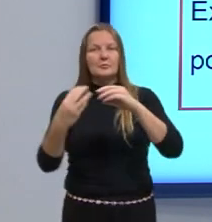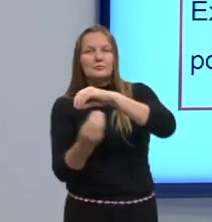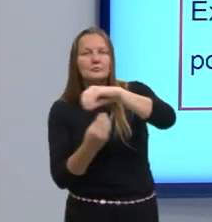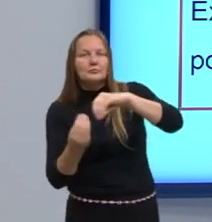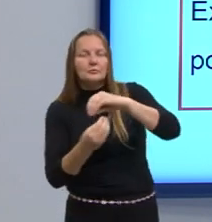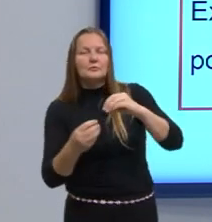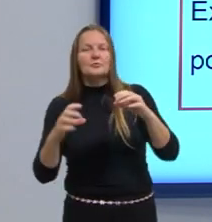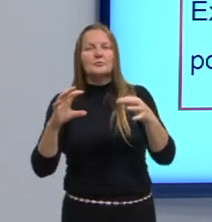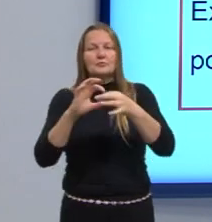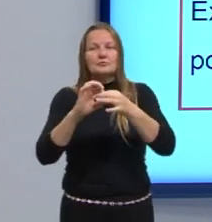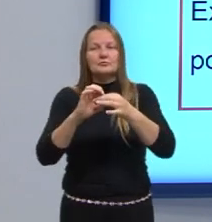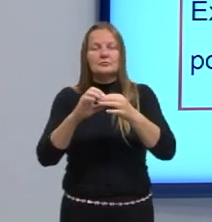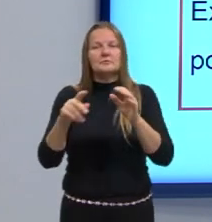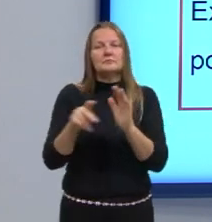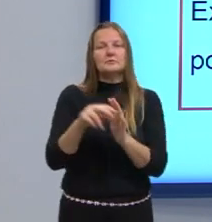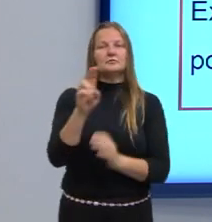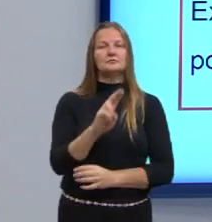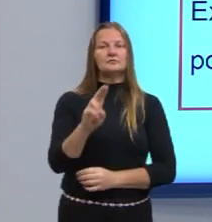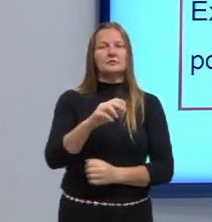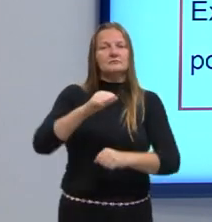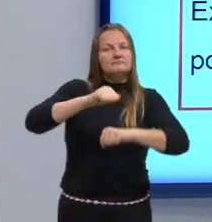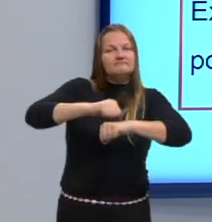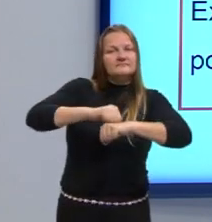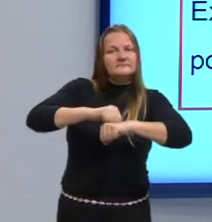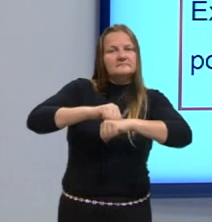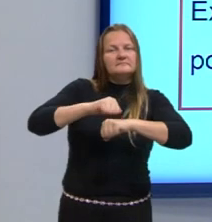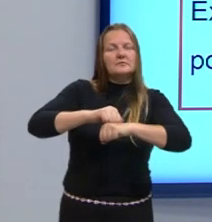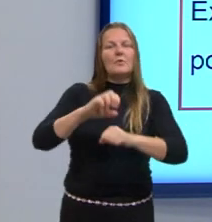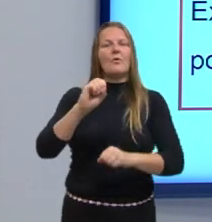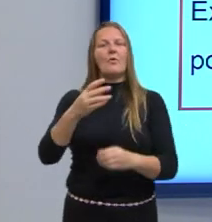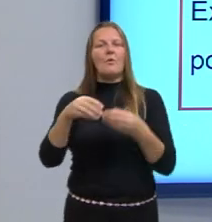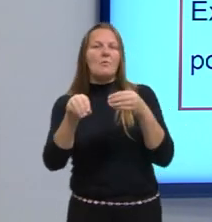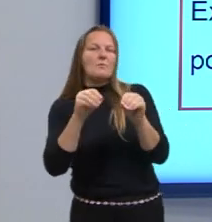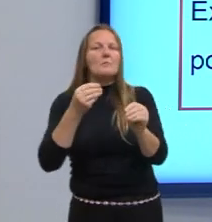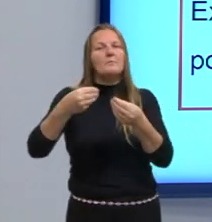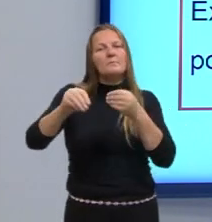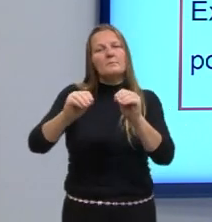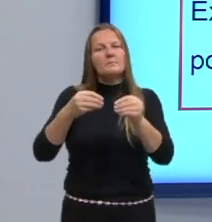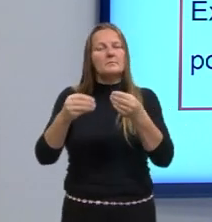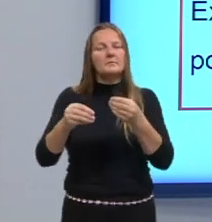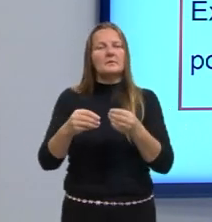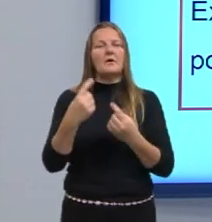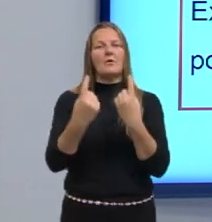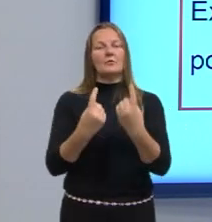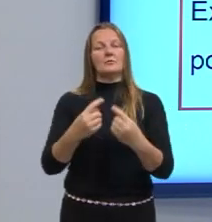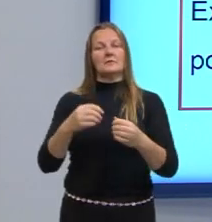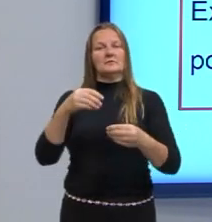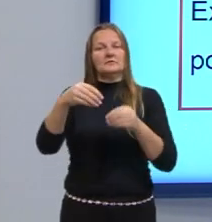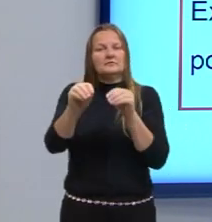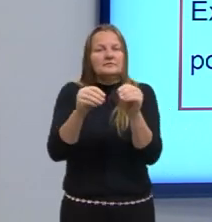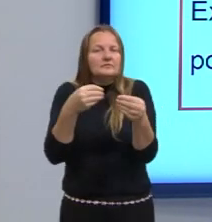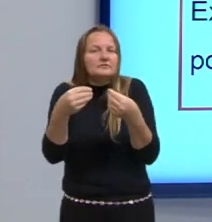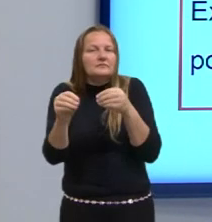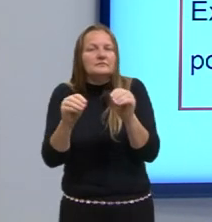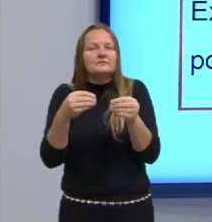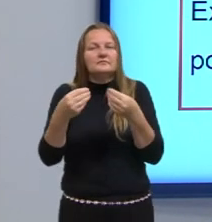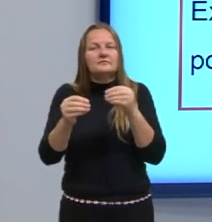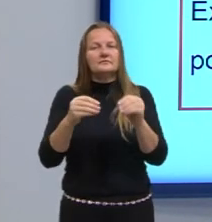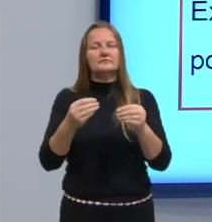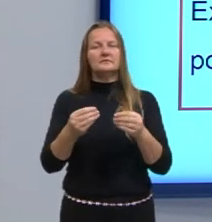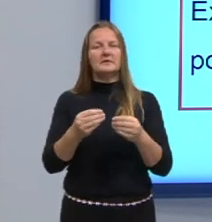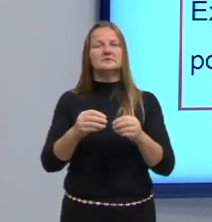conforme as suas propriedades Eu quero um polímero mais rígido vou utilizar determinado polímeros eu quero um que tenha mais